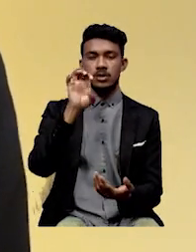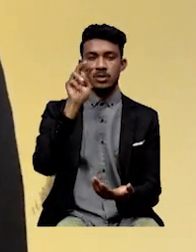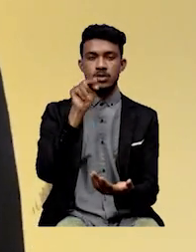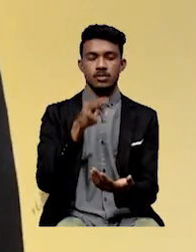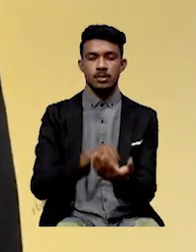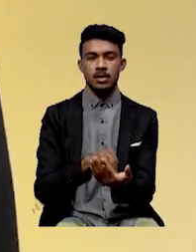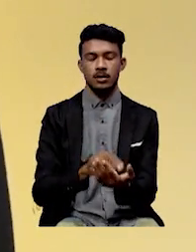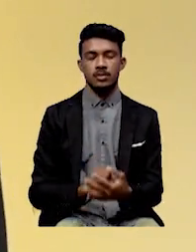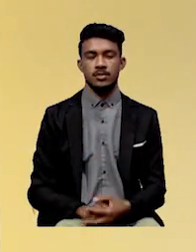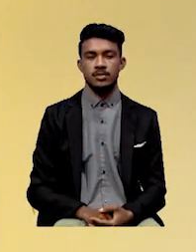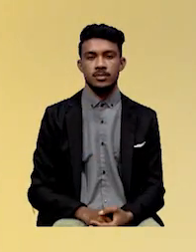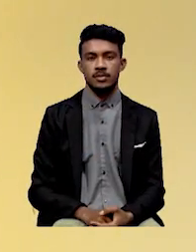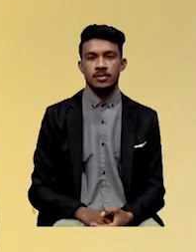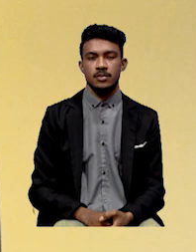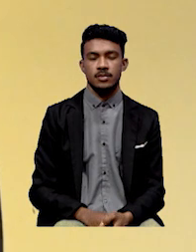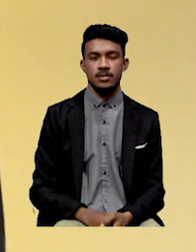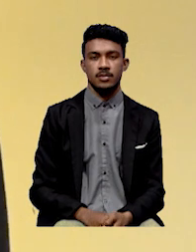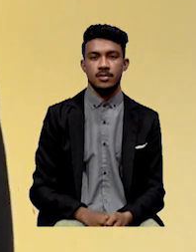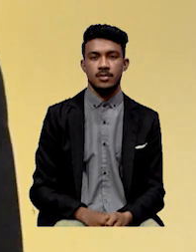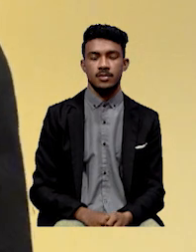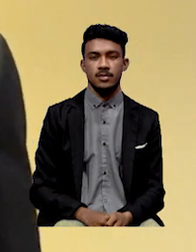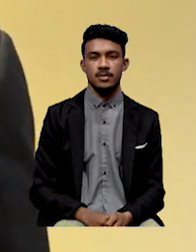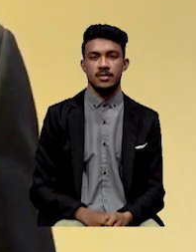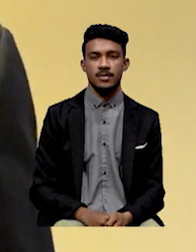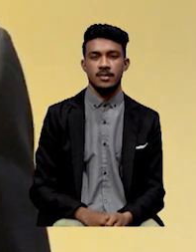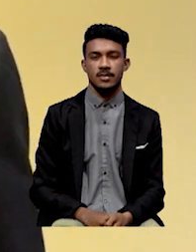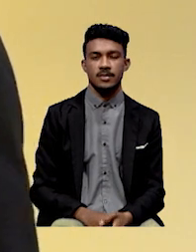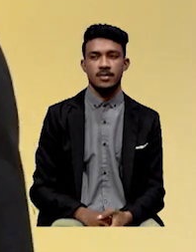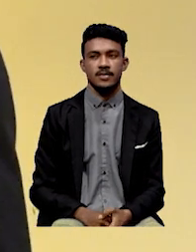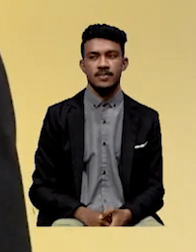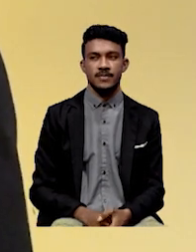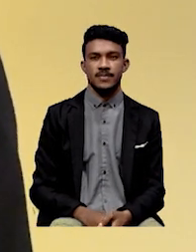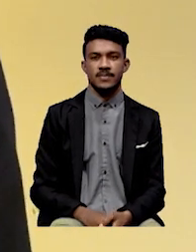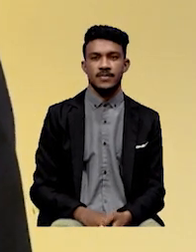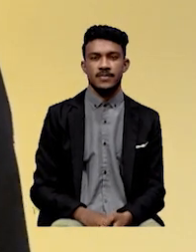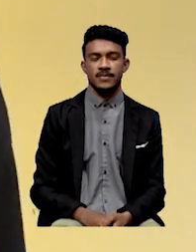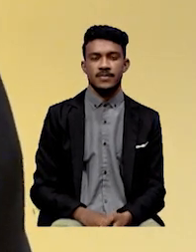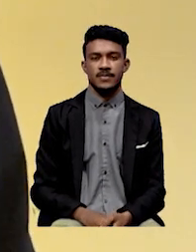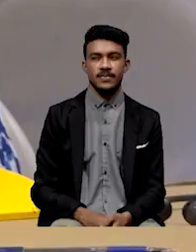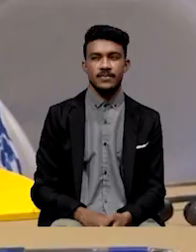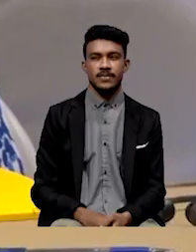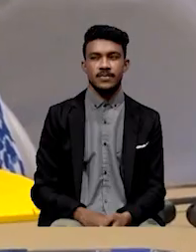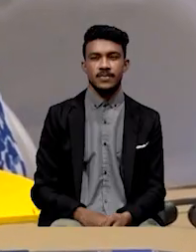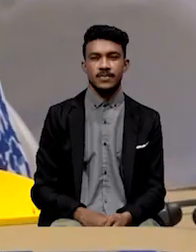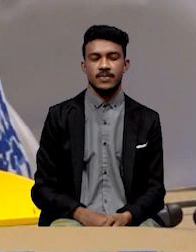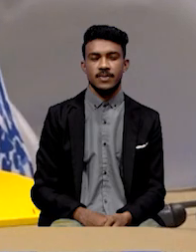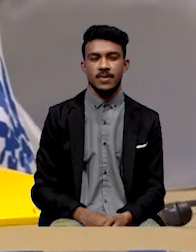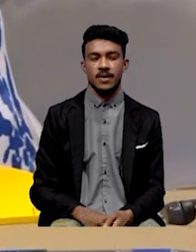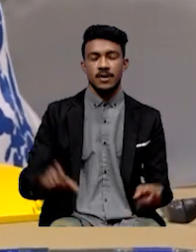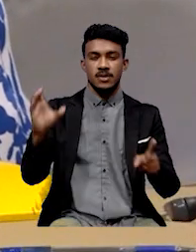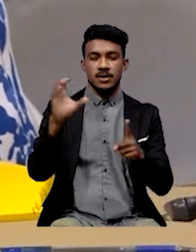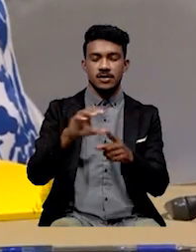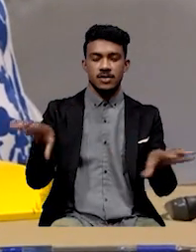that can road can survive a landslide, so we are working together on identifying those issues. Chefe